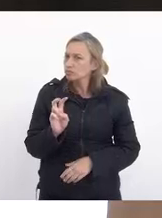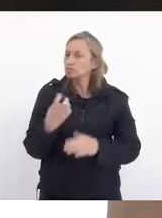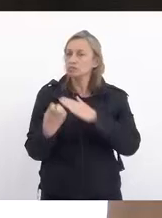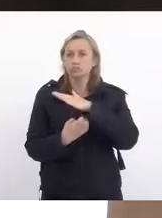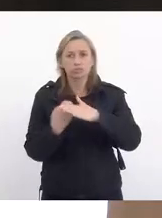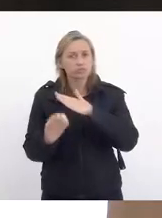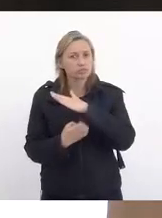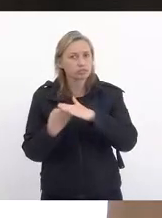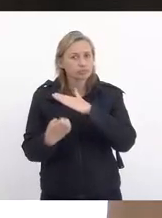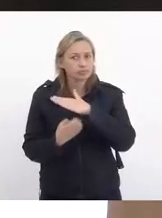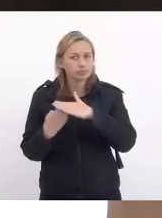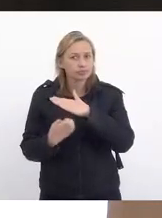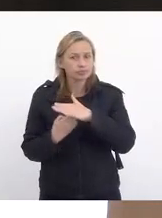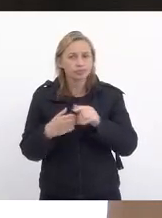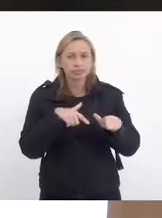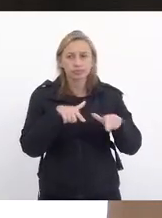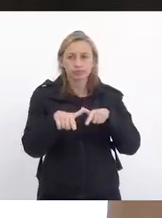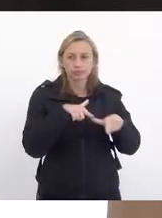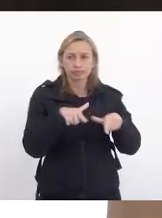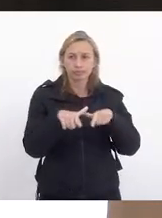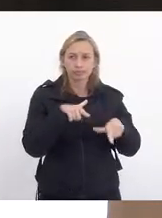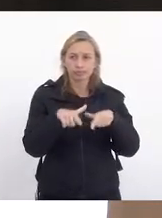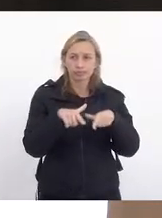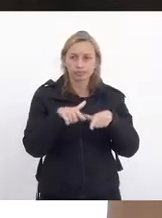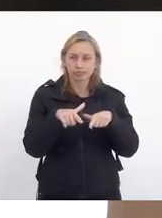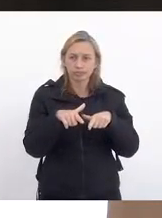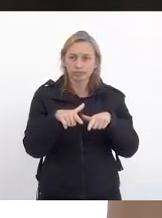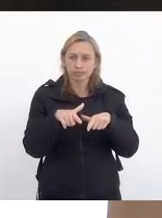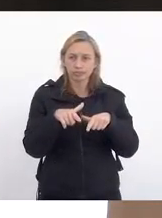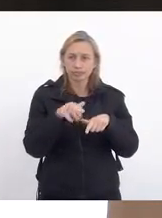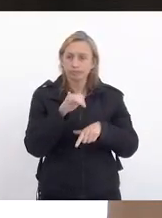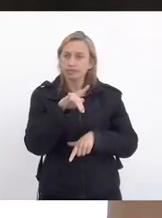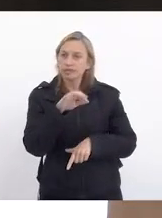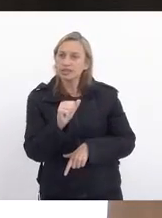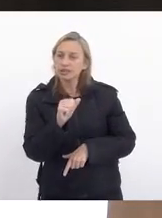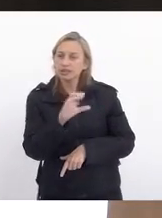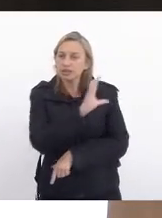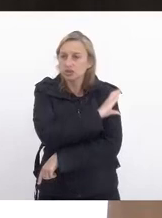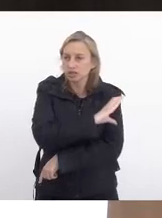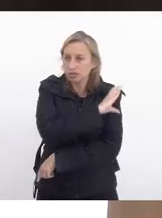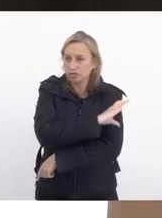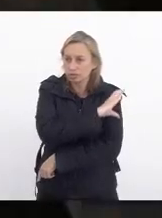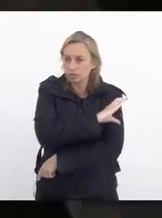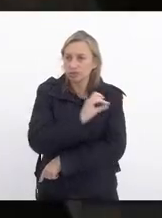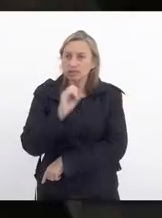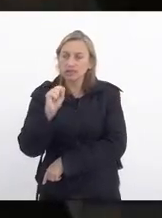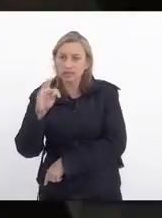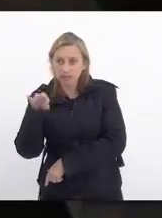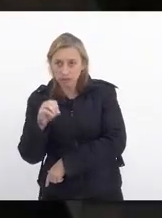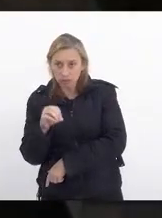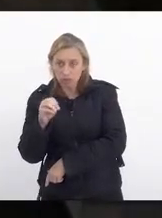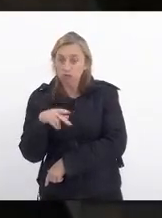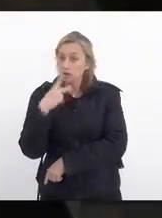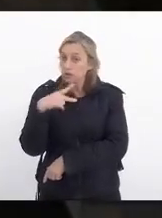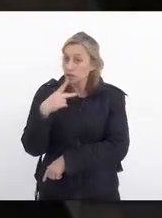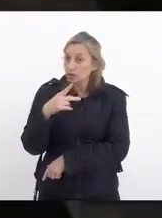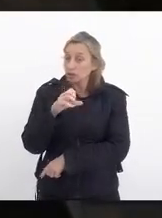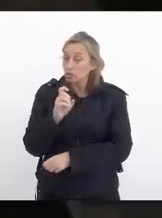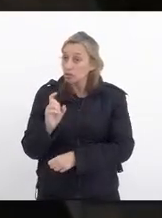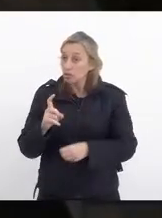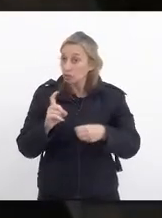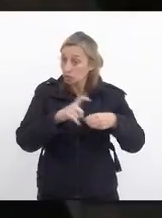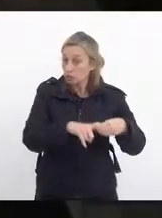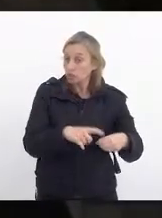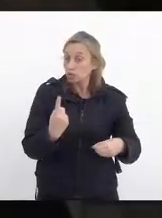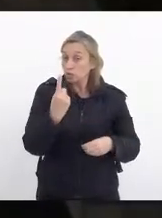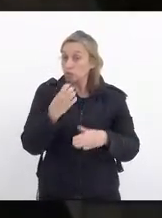empresas trabalhando nas bacias de o Santos tô considerado o consórcio como